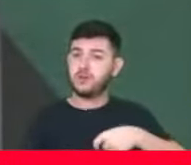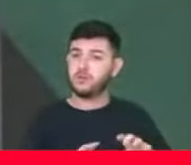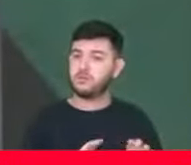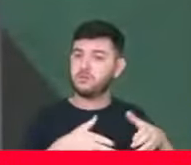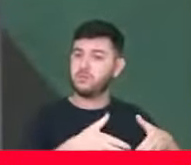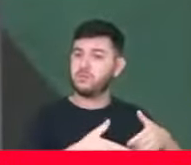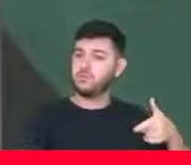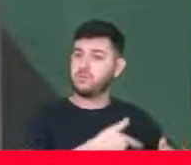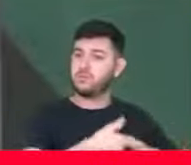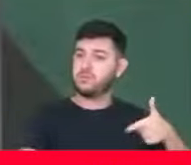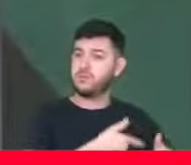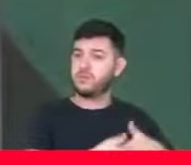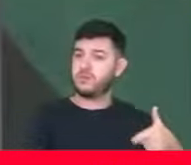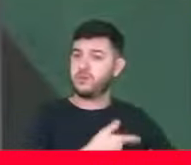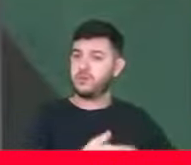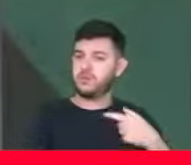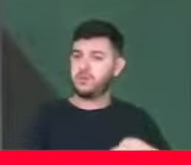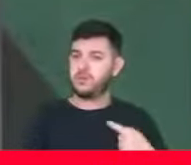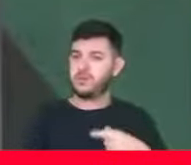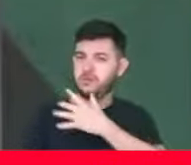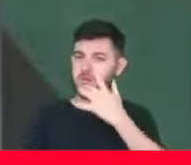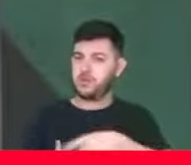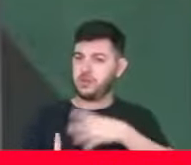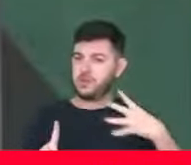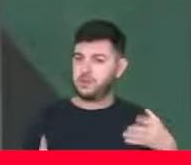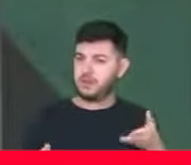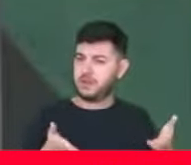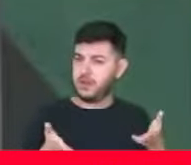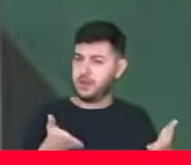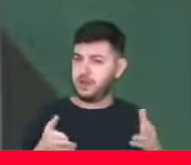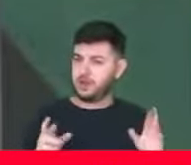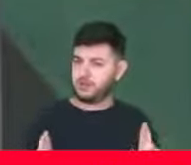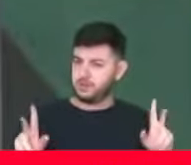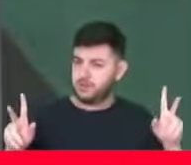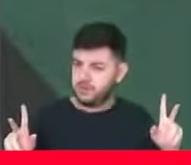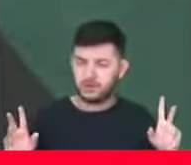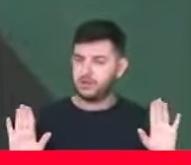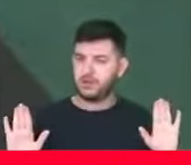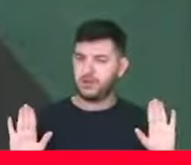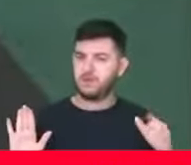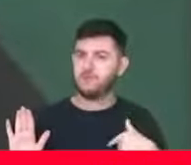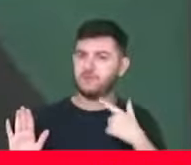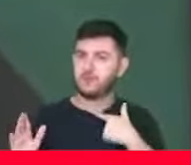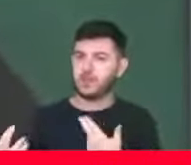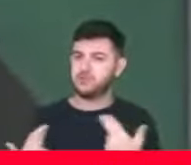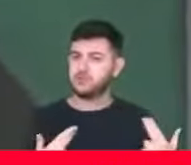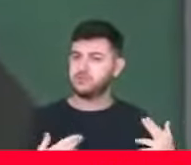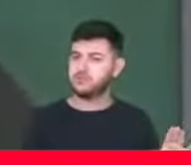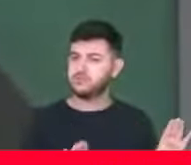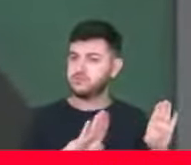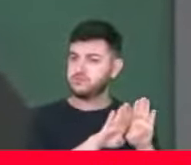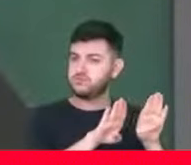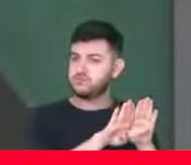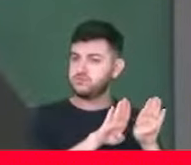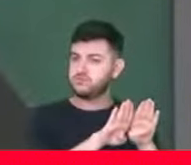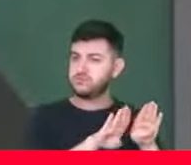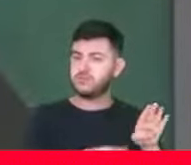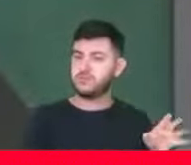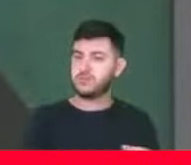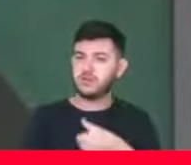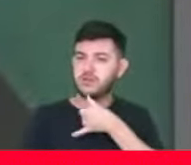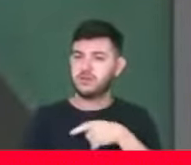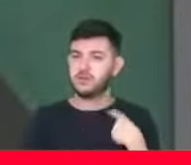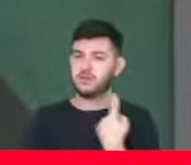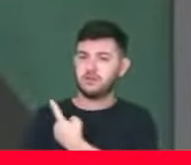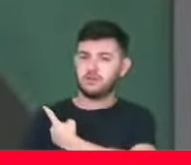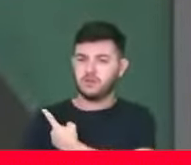eles não querem ser tratados diferente. Eles querem ser iguais a qualquer um. Então, é uma tristeza nós vermos